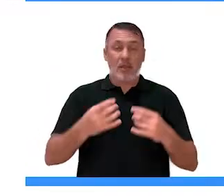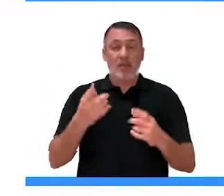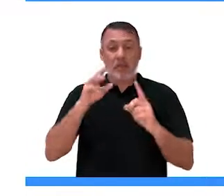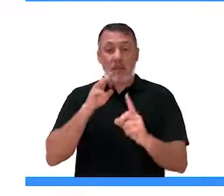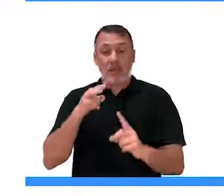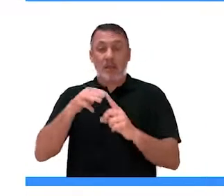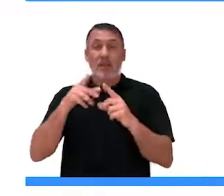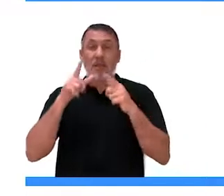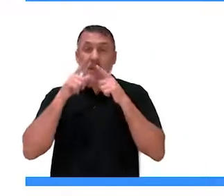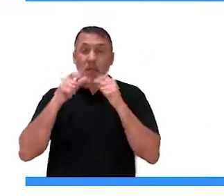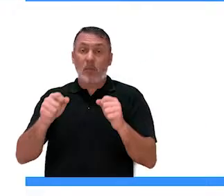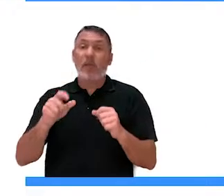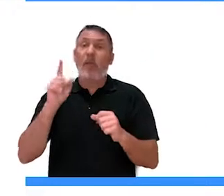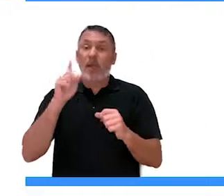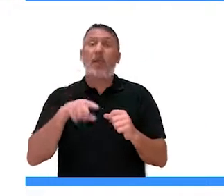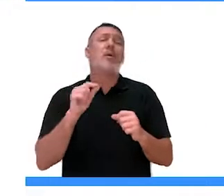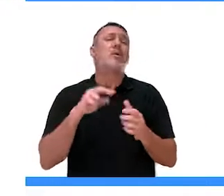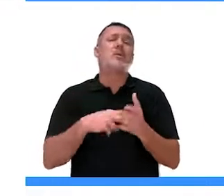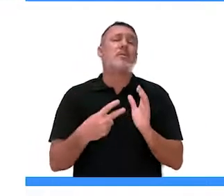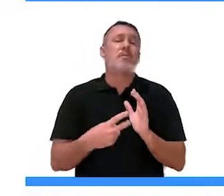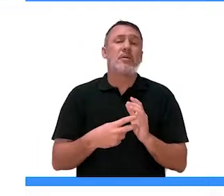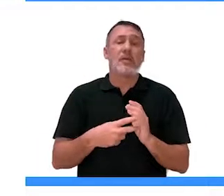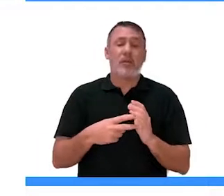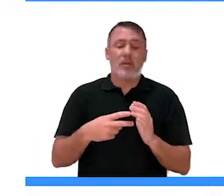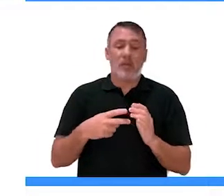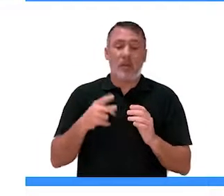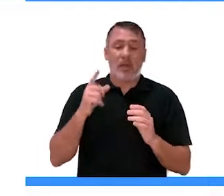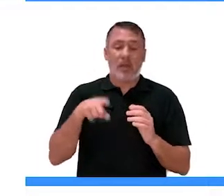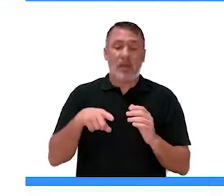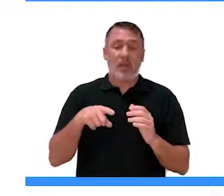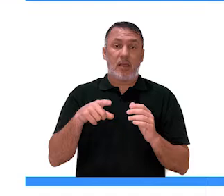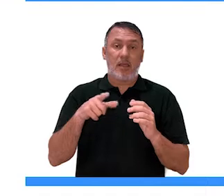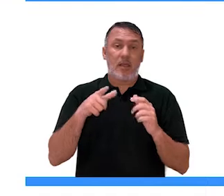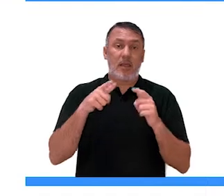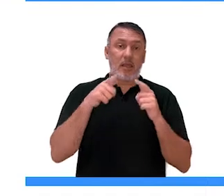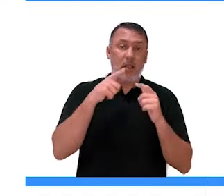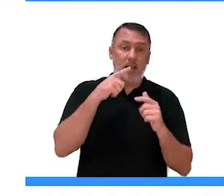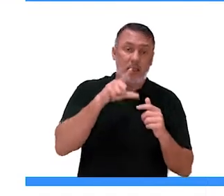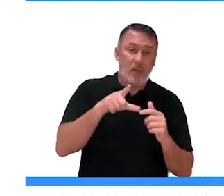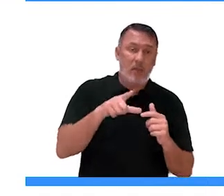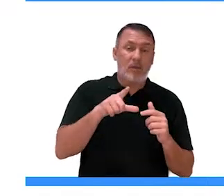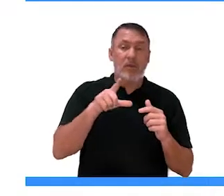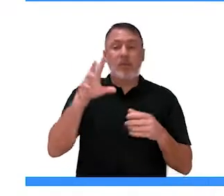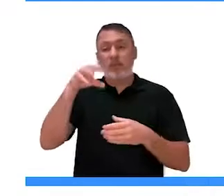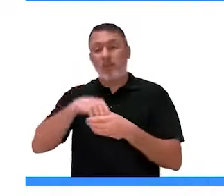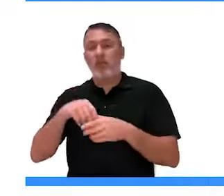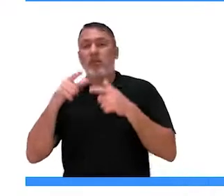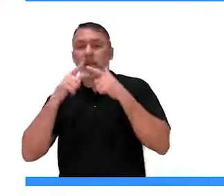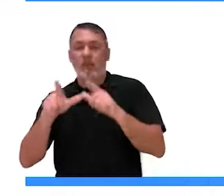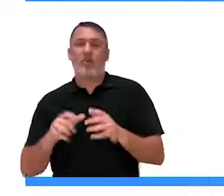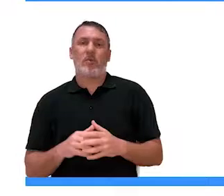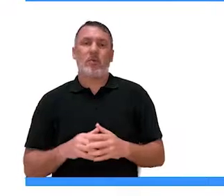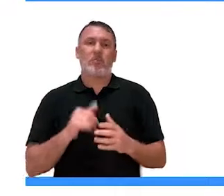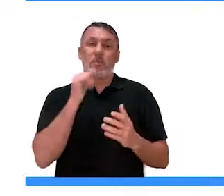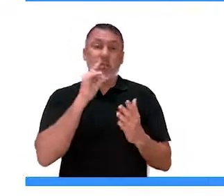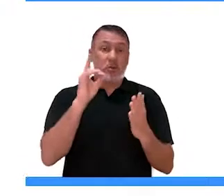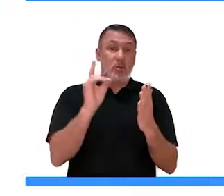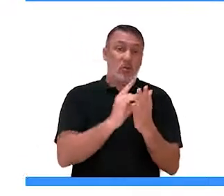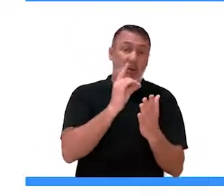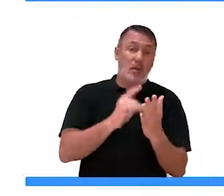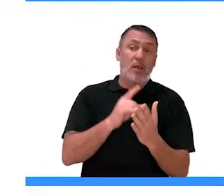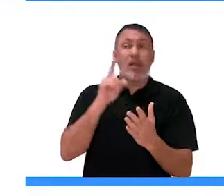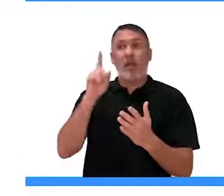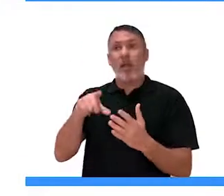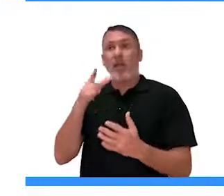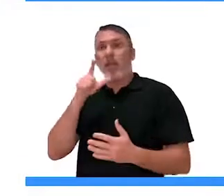que é a metalinguagem? É a língua falando da própria língua. Então, um dicionário é metalinguagem. Um livro, o Dom Casmurro, que no